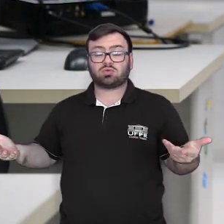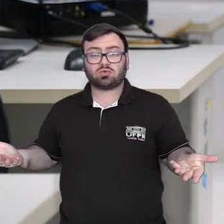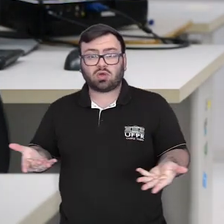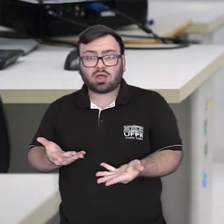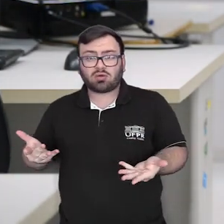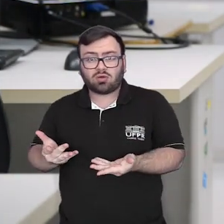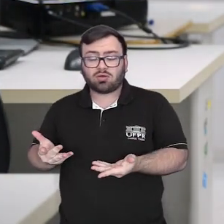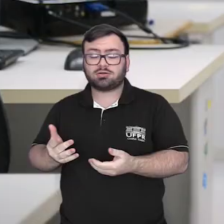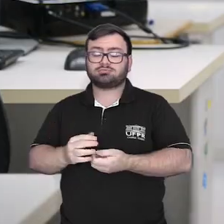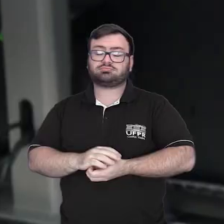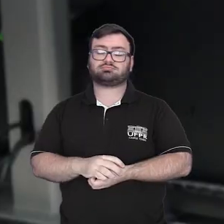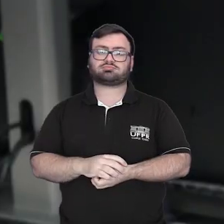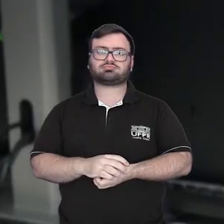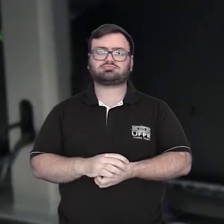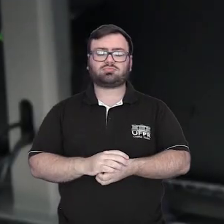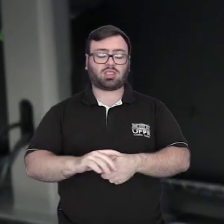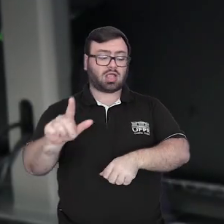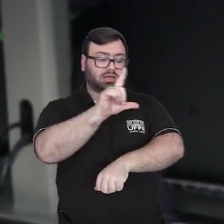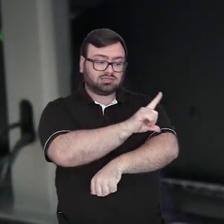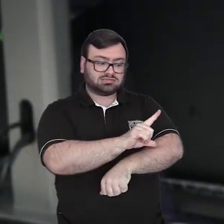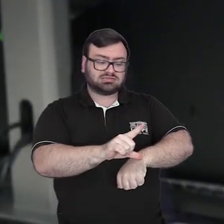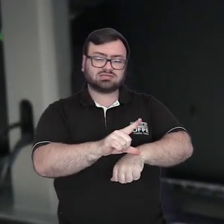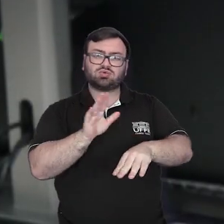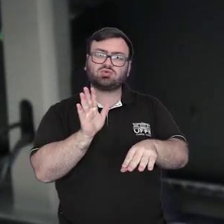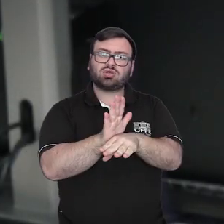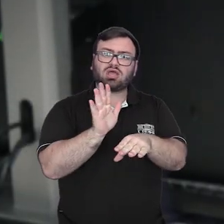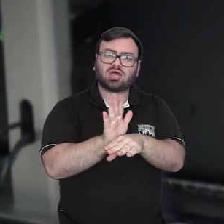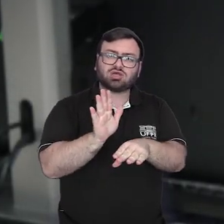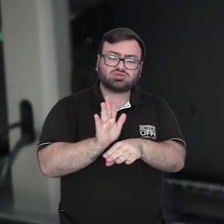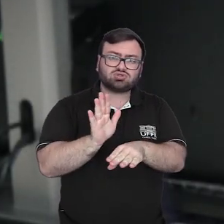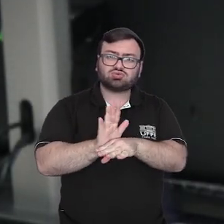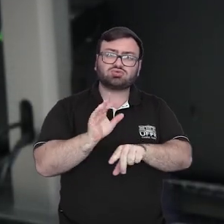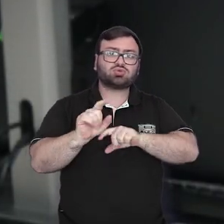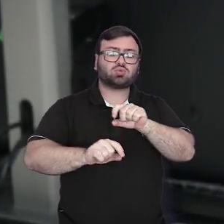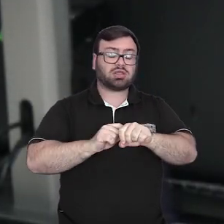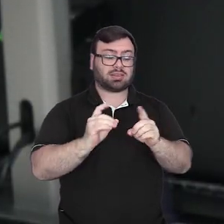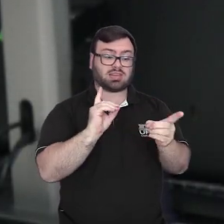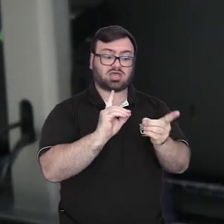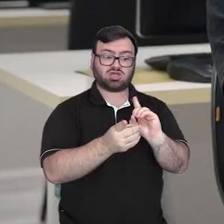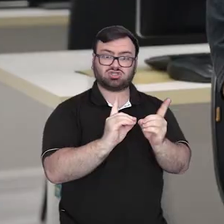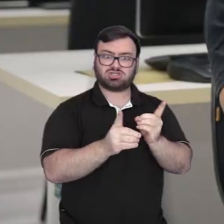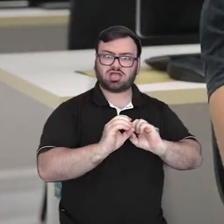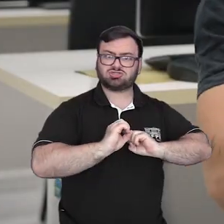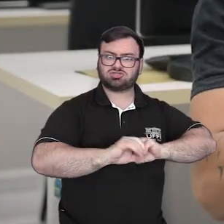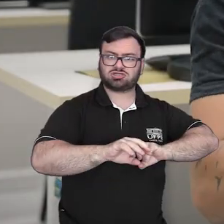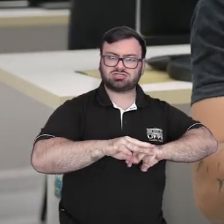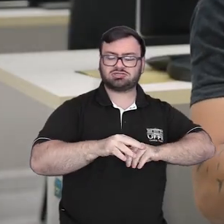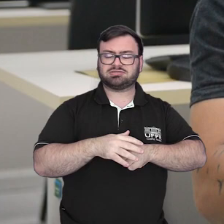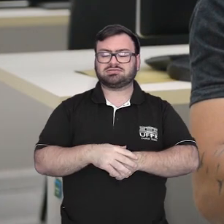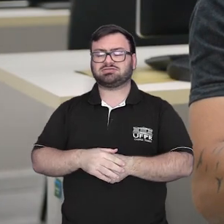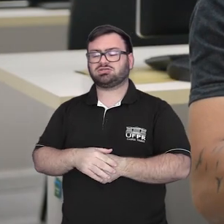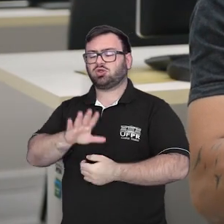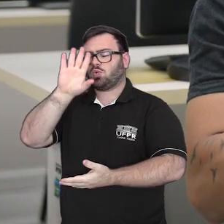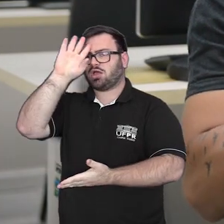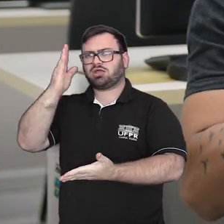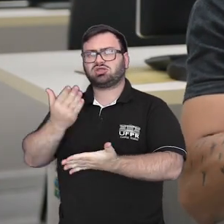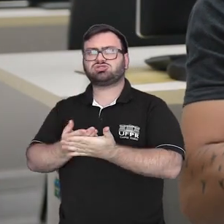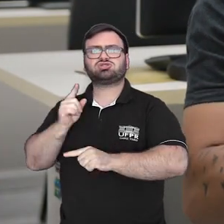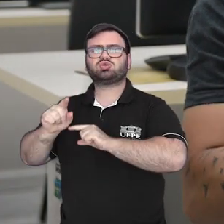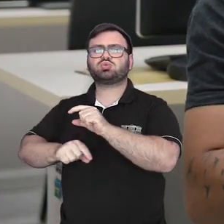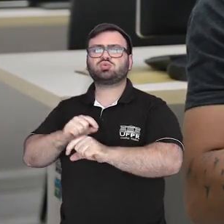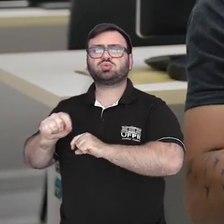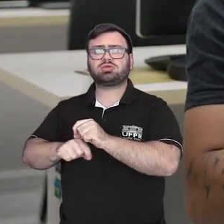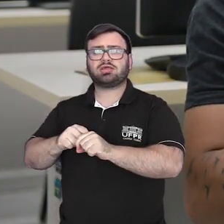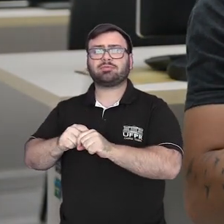requisitado atualmente. A licenciatura ajuda muito na didática. Eu acredito que o maior